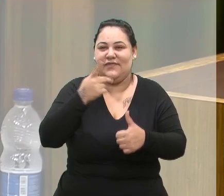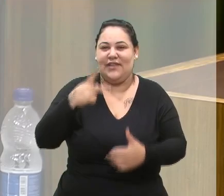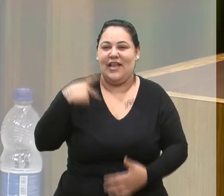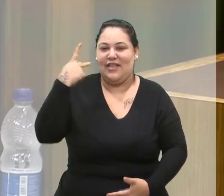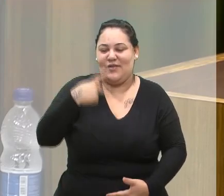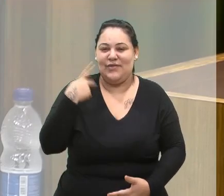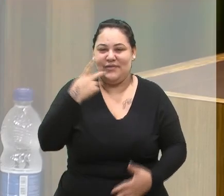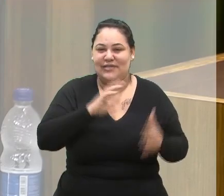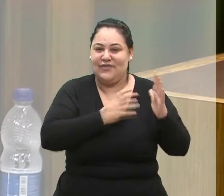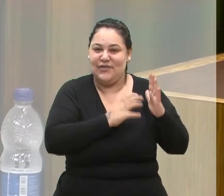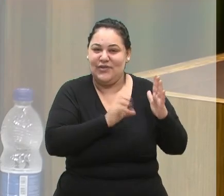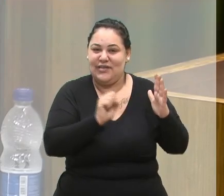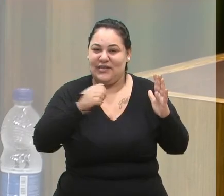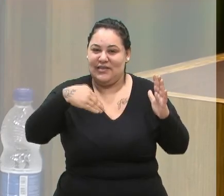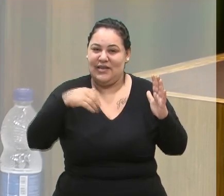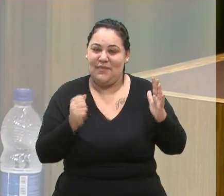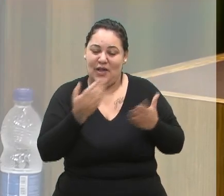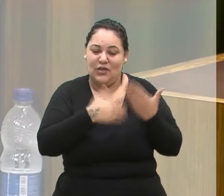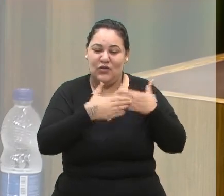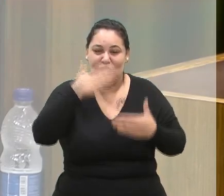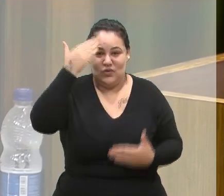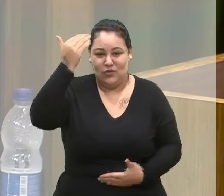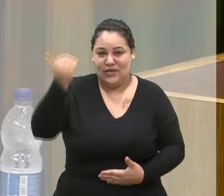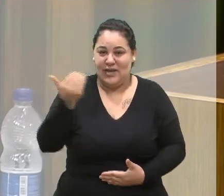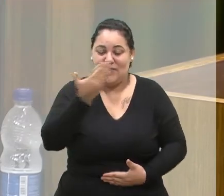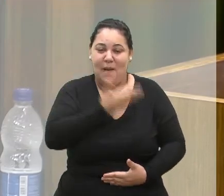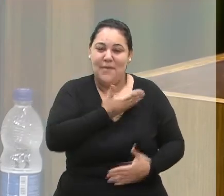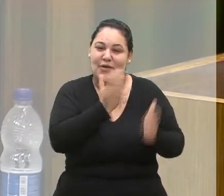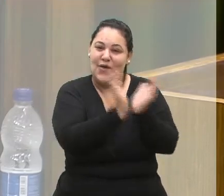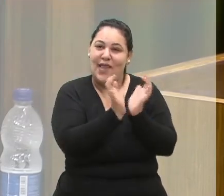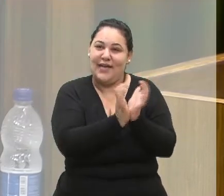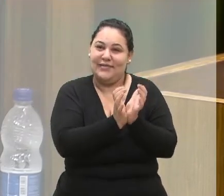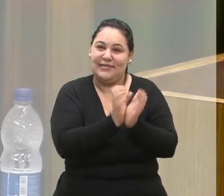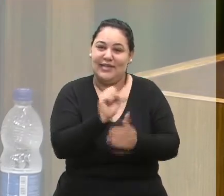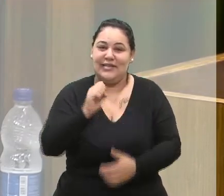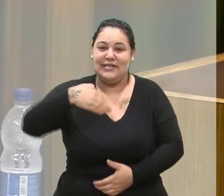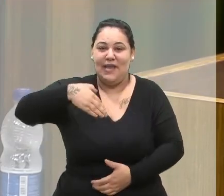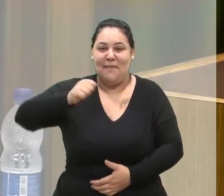Todo o sucesso de seus colegas e amigos da SEMA.